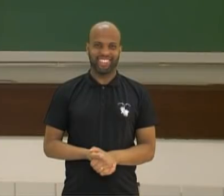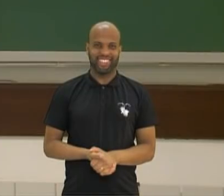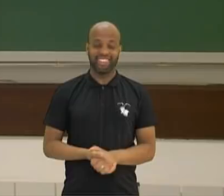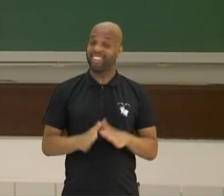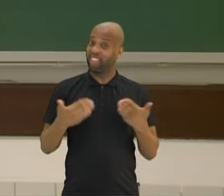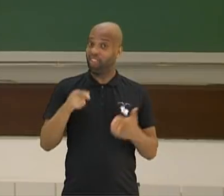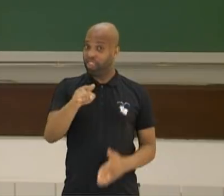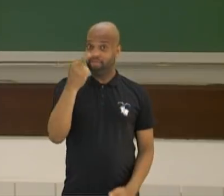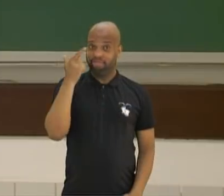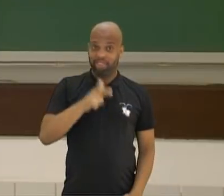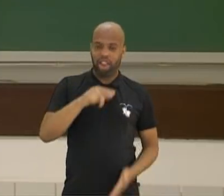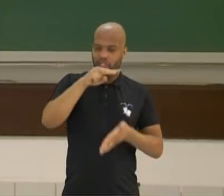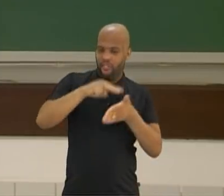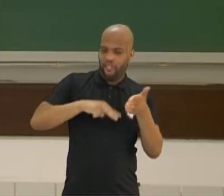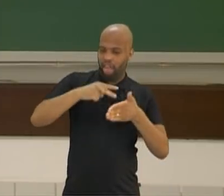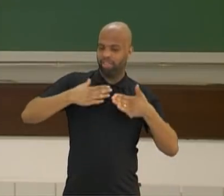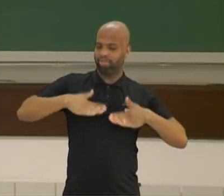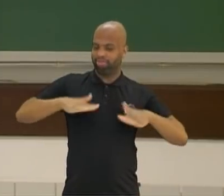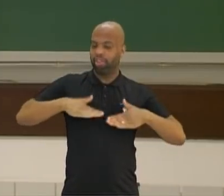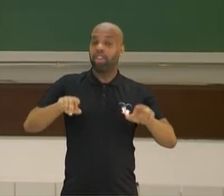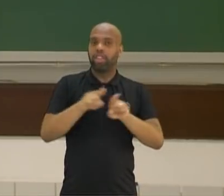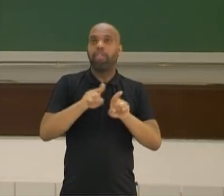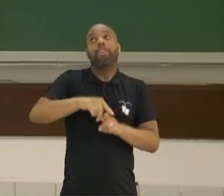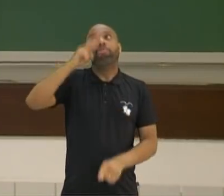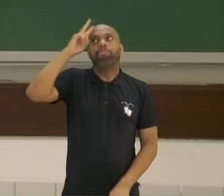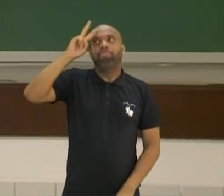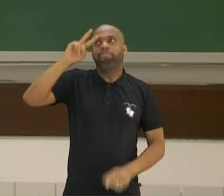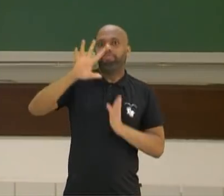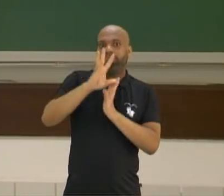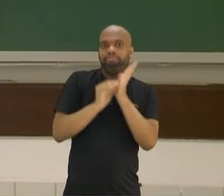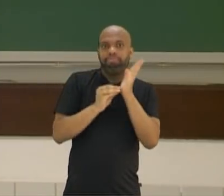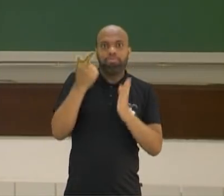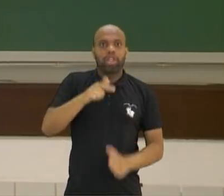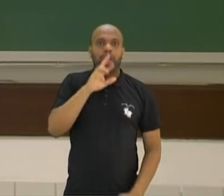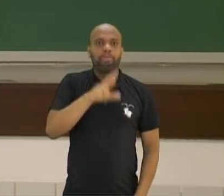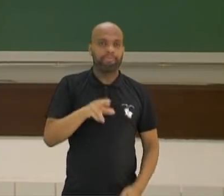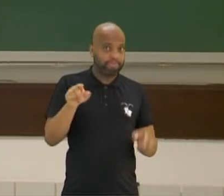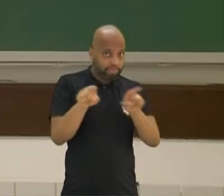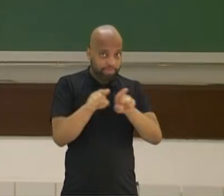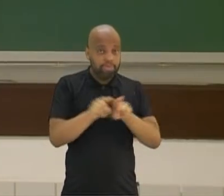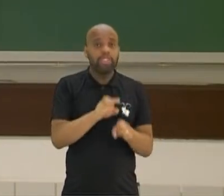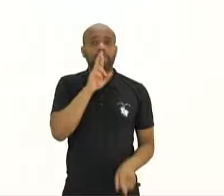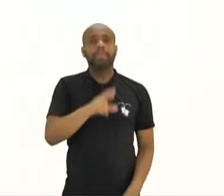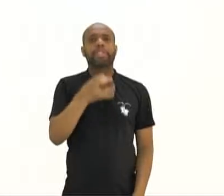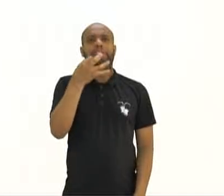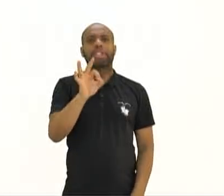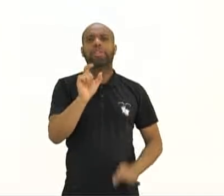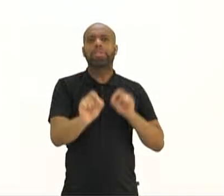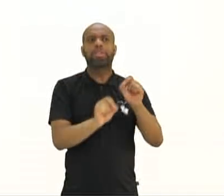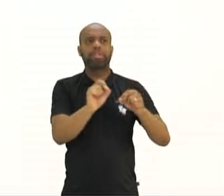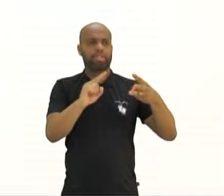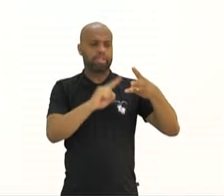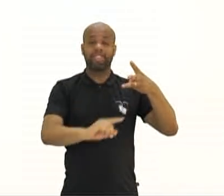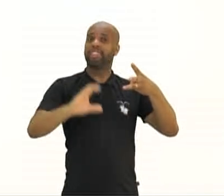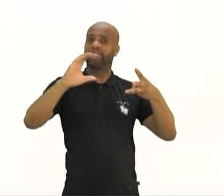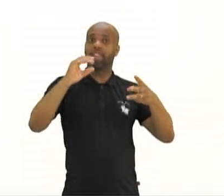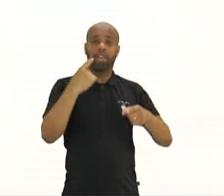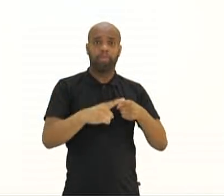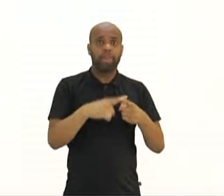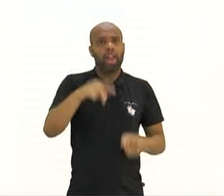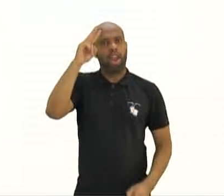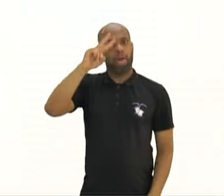Então, conseguiram ler com atenção, relembrar o conteúdo e responder? A resposta correta é a letra C. Vamos lembrar que